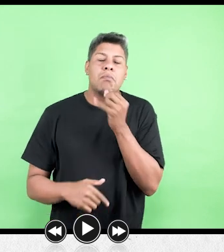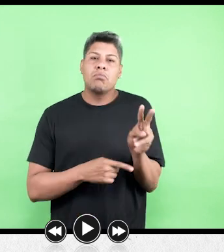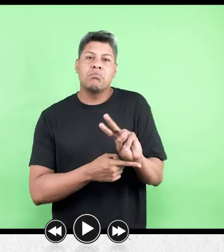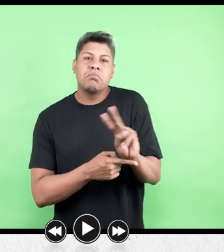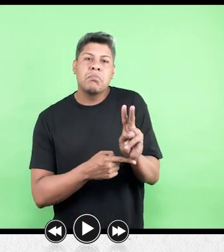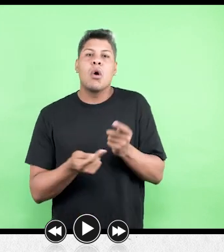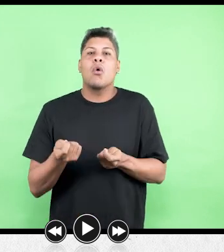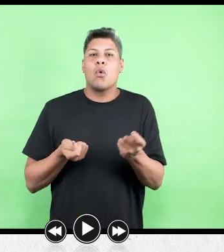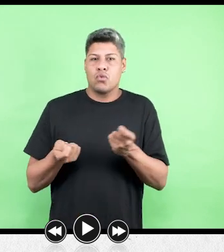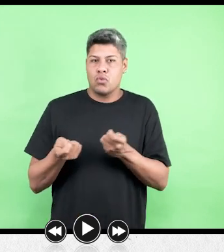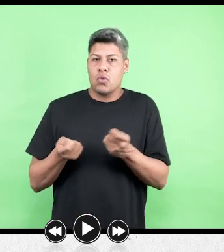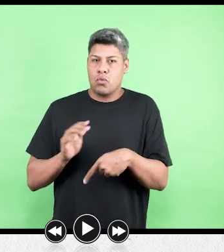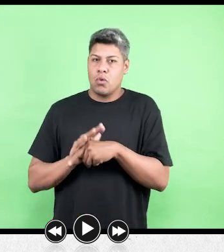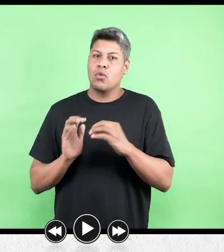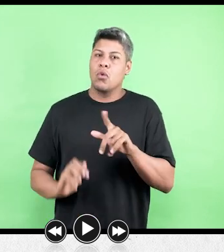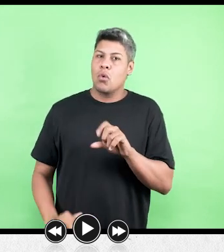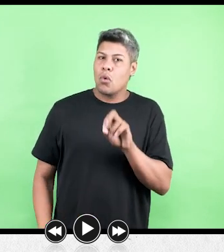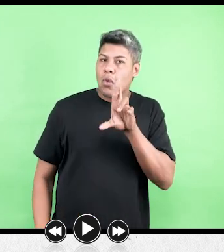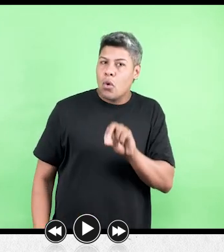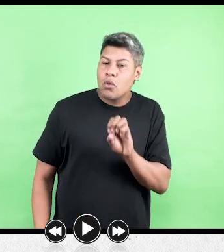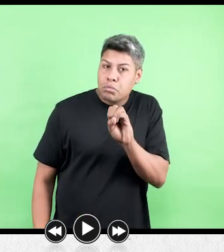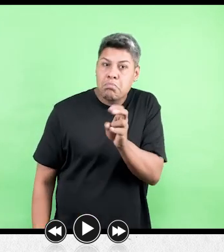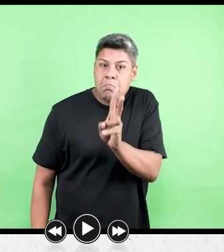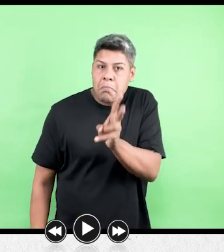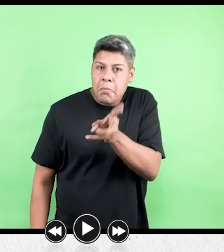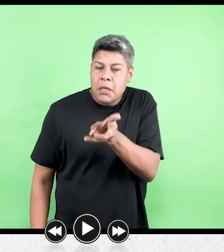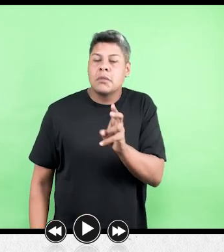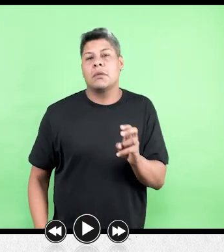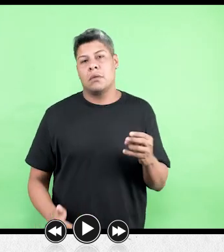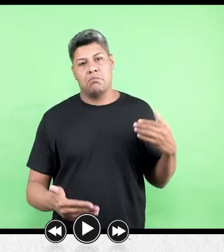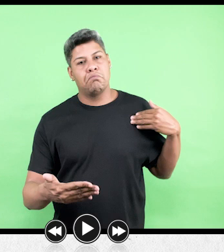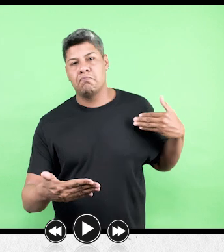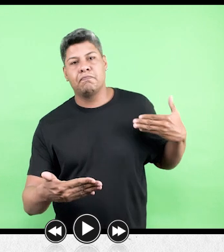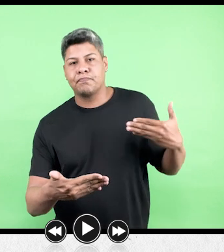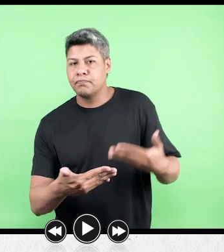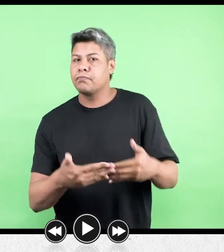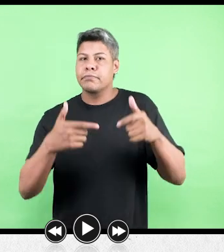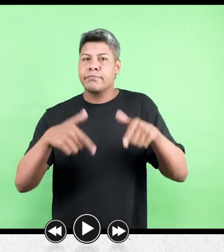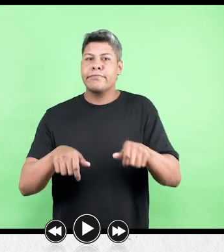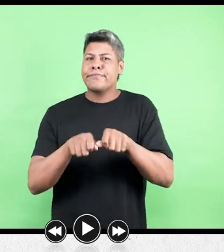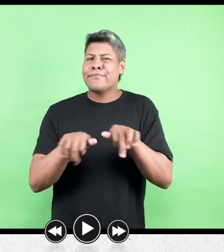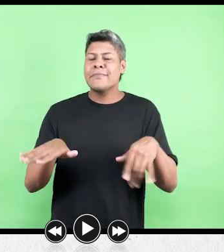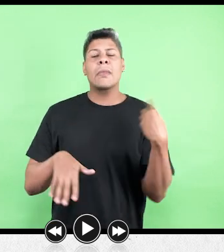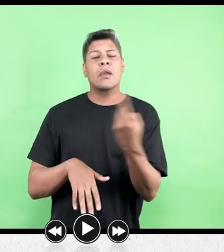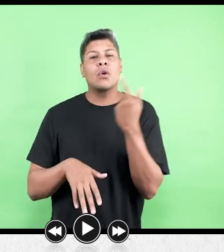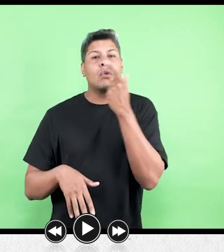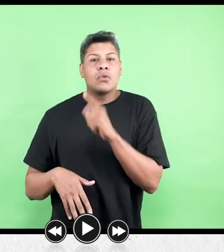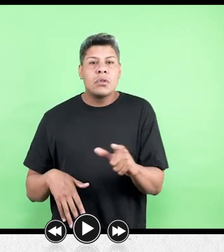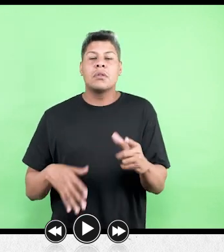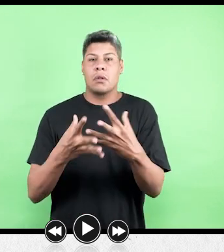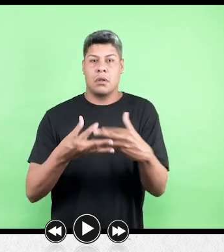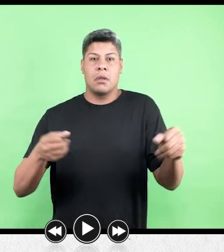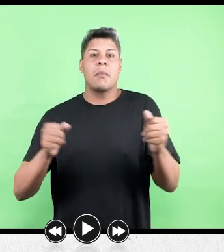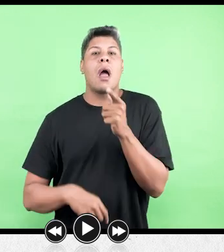verificação do controle residual do cloro, né? Então, se isso é mantido ao longo da rede de distribuição, para a gente conseguir garantir essa desinfecção